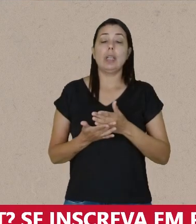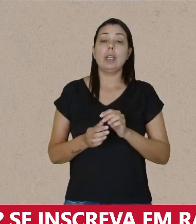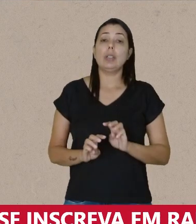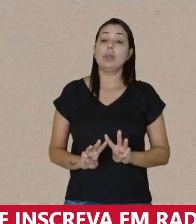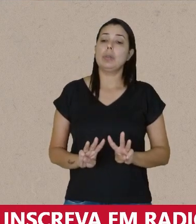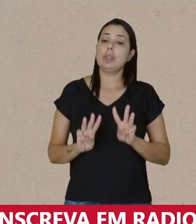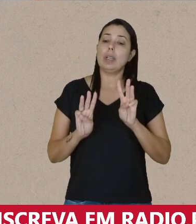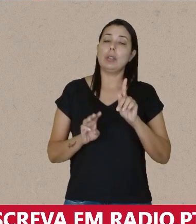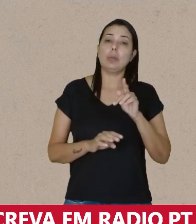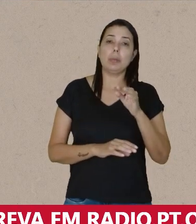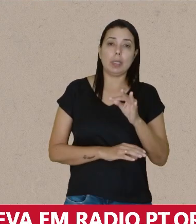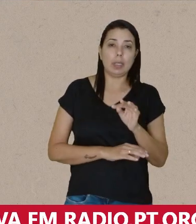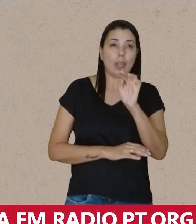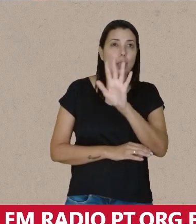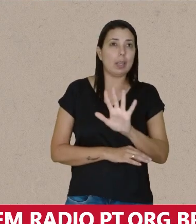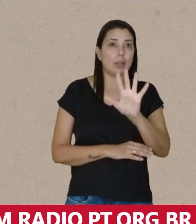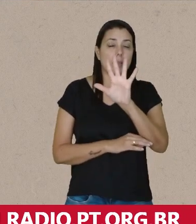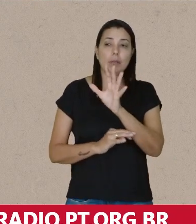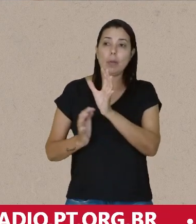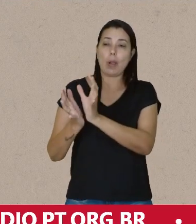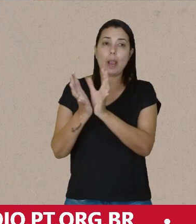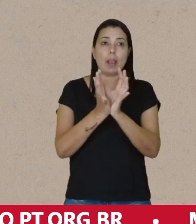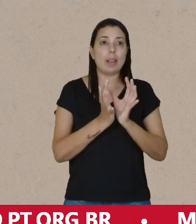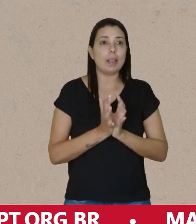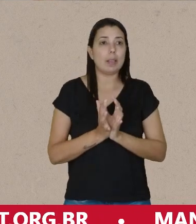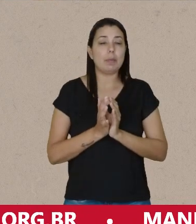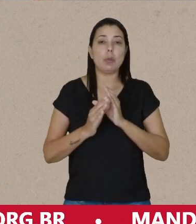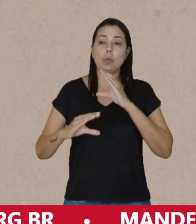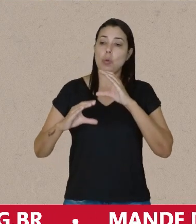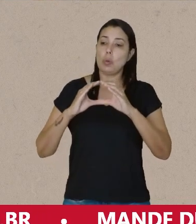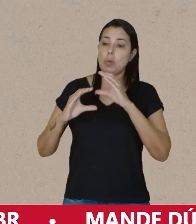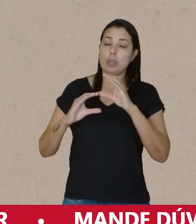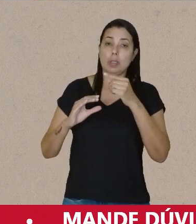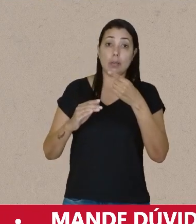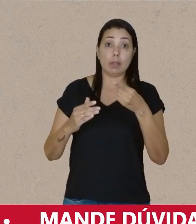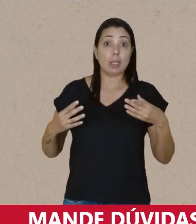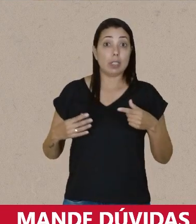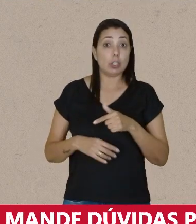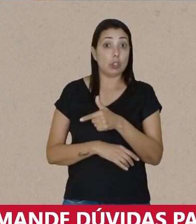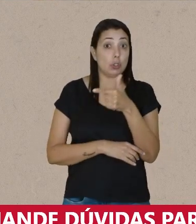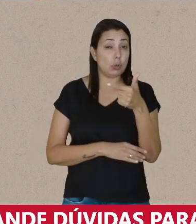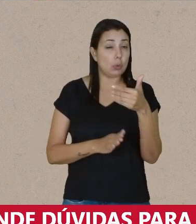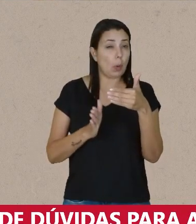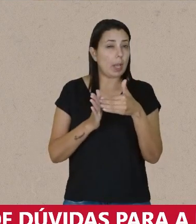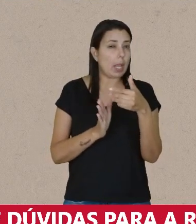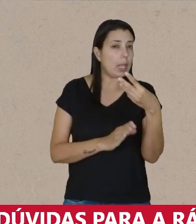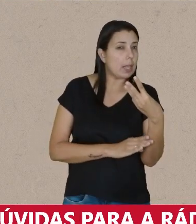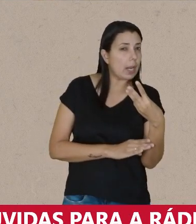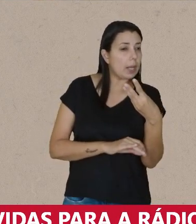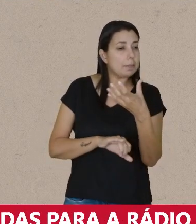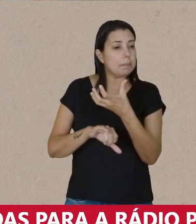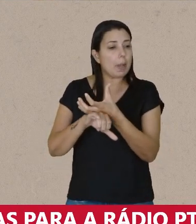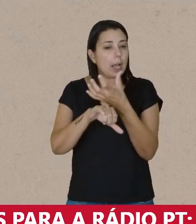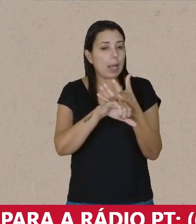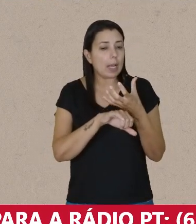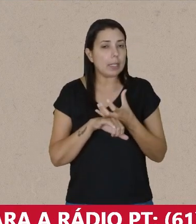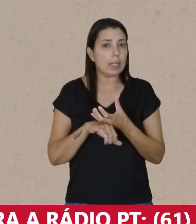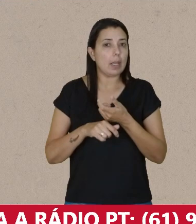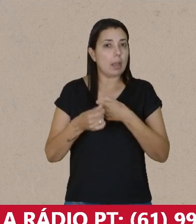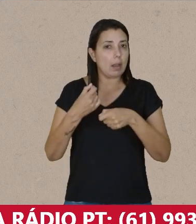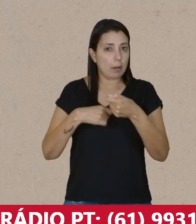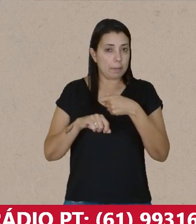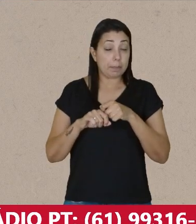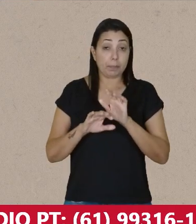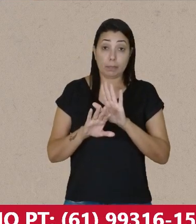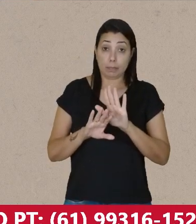Nacional, pt.org.br, a equipe de comunicação faz de 2 a 3 matérias sobre